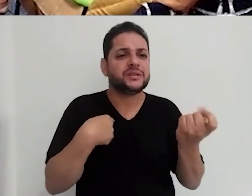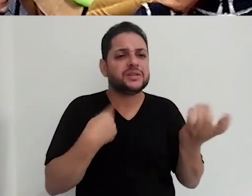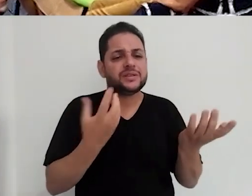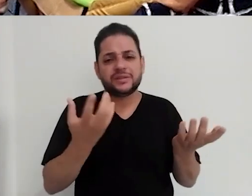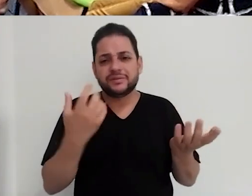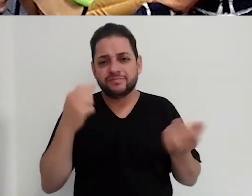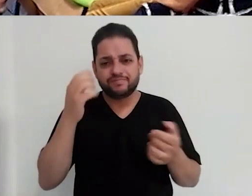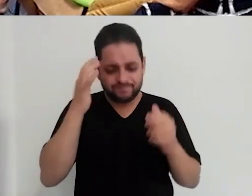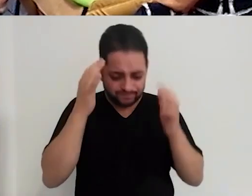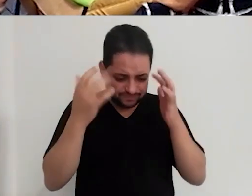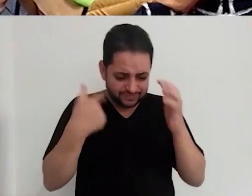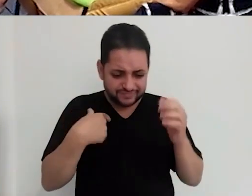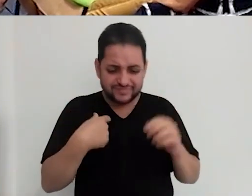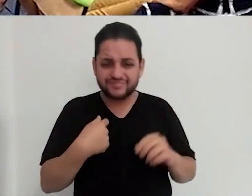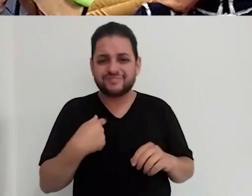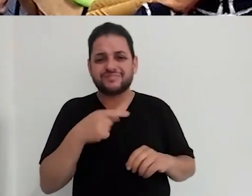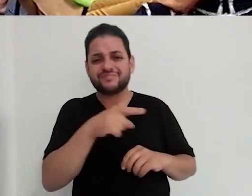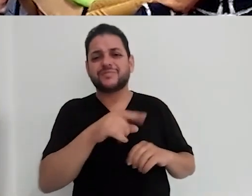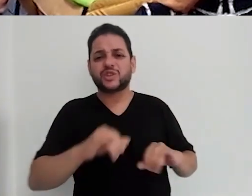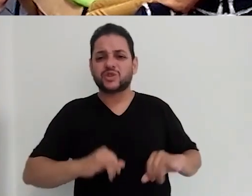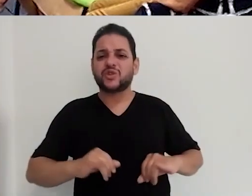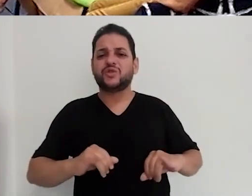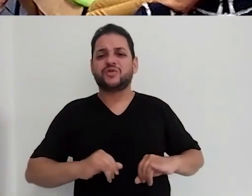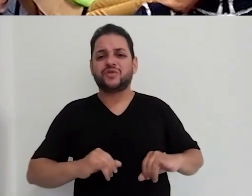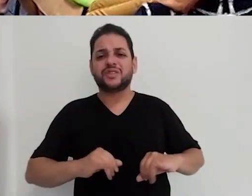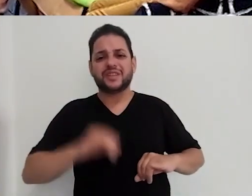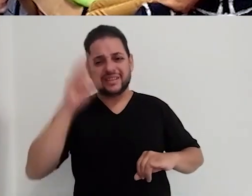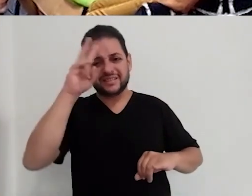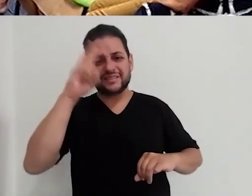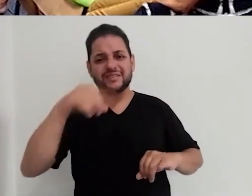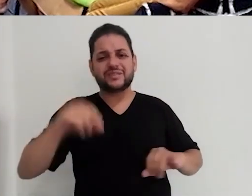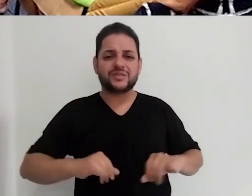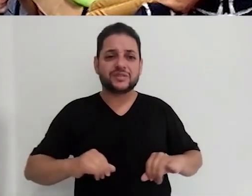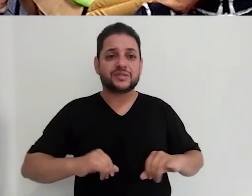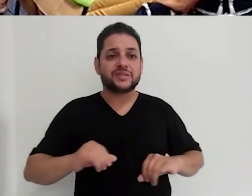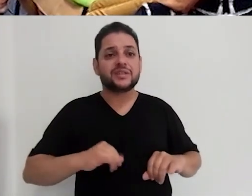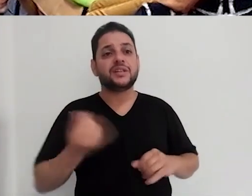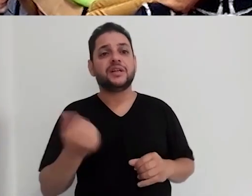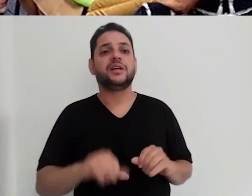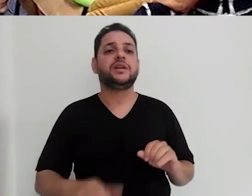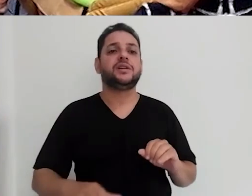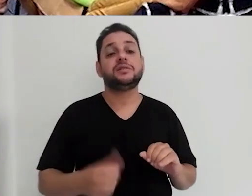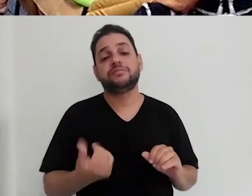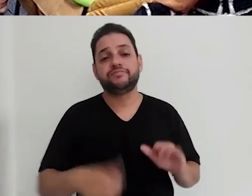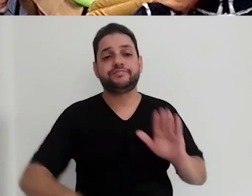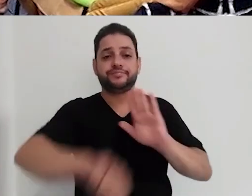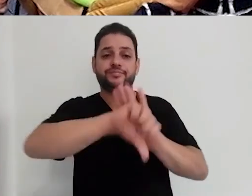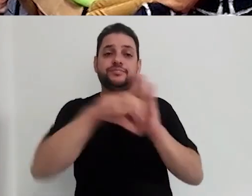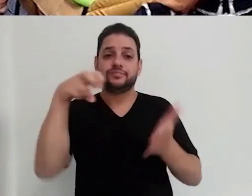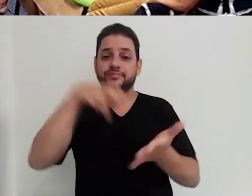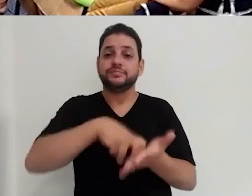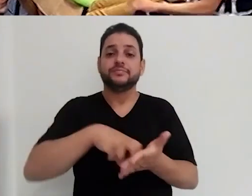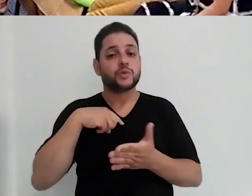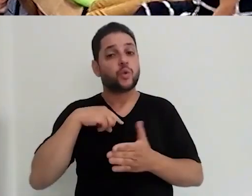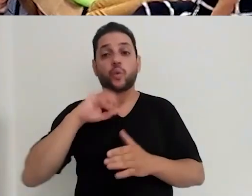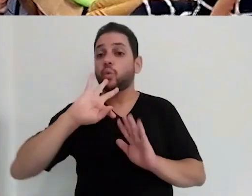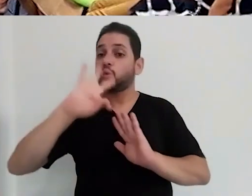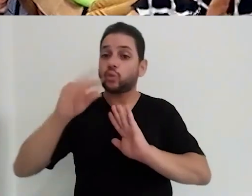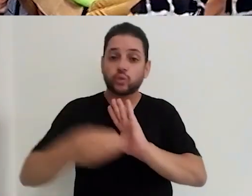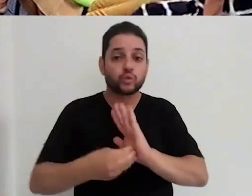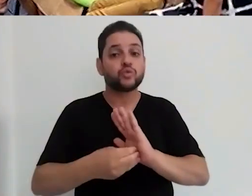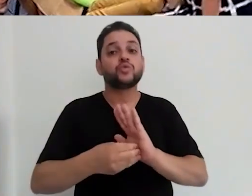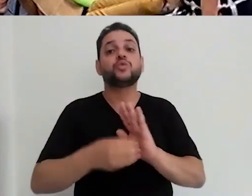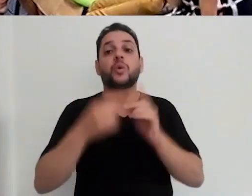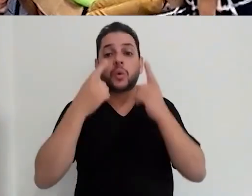fazendo com esse senhor, lembrando ele dessas coisas. O Crime e Castigo, obviamente, quase todo mundo chora. Nas entrevistas, a gente está falando sobre pessoas que